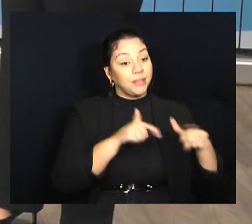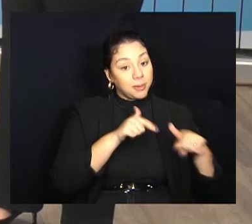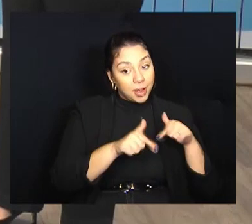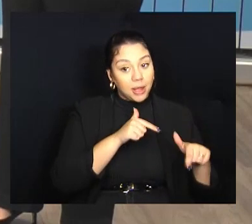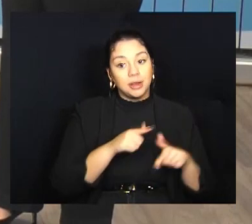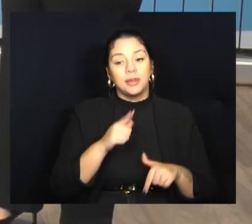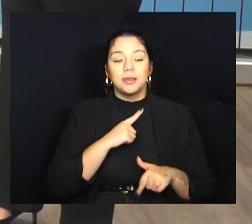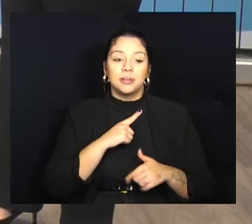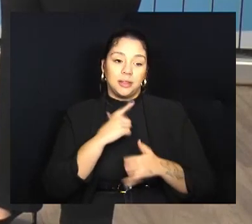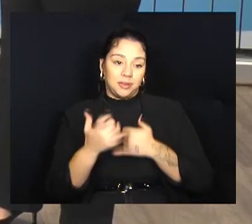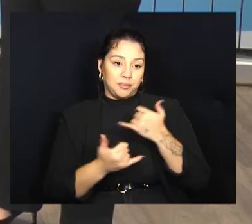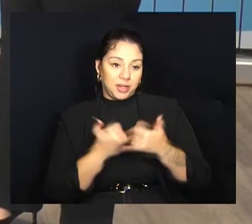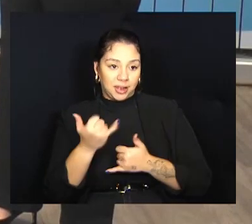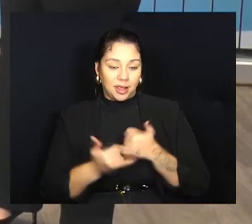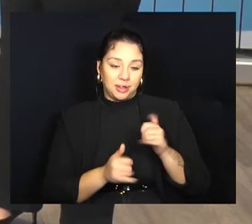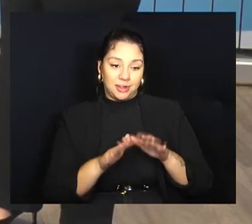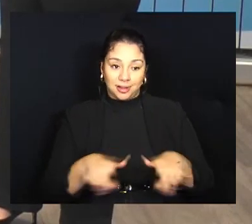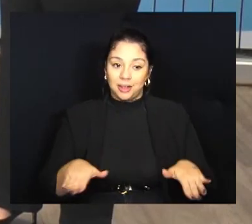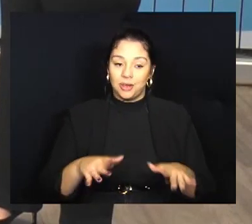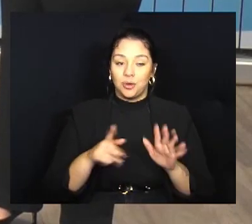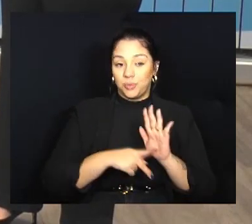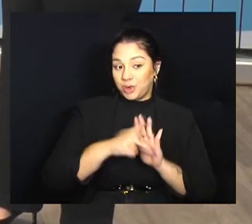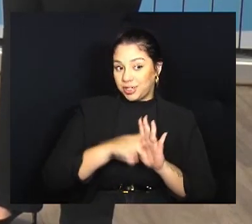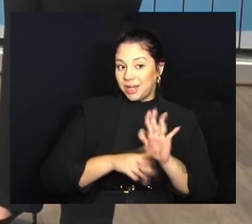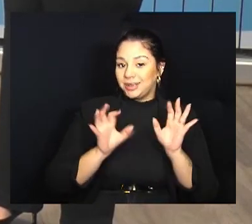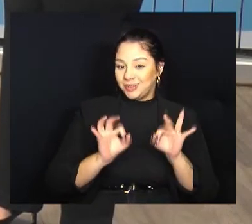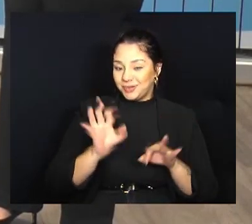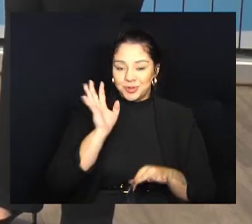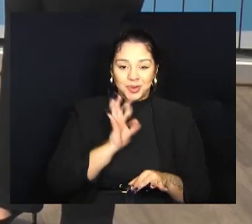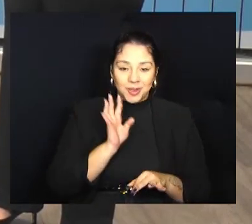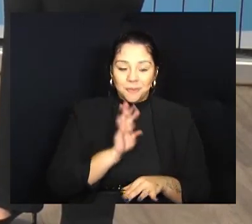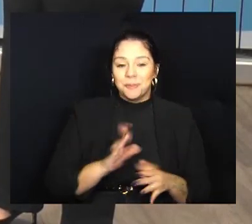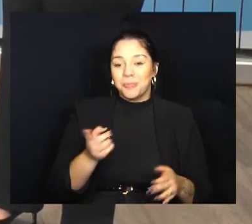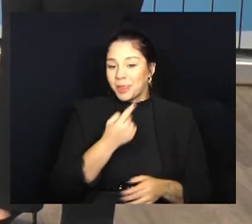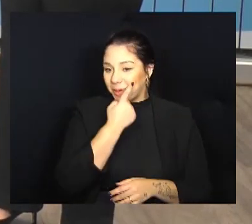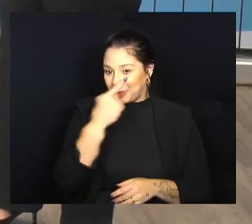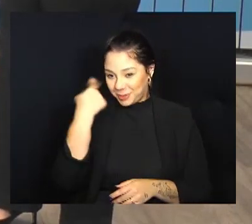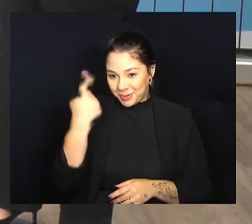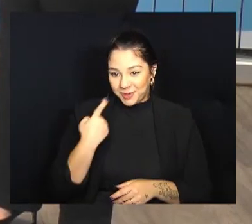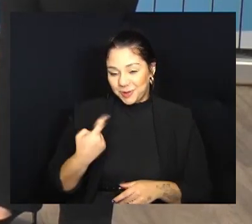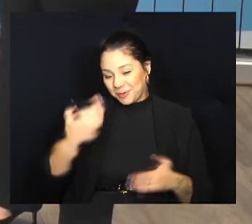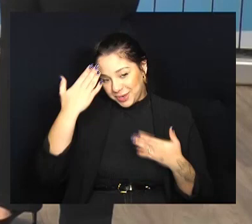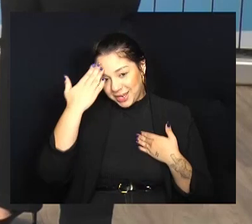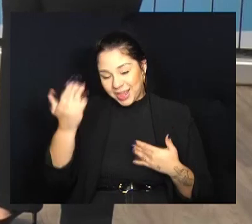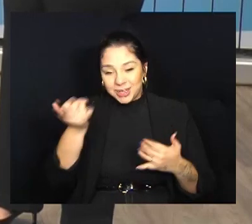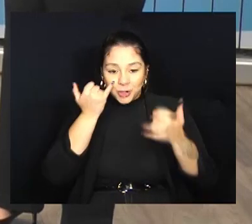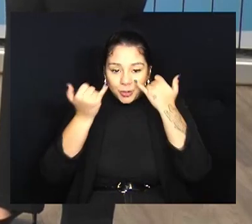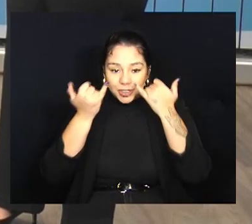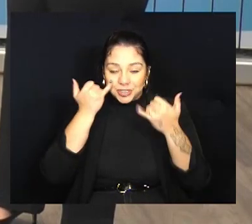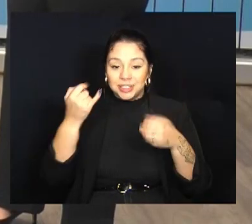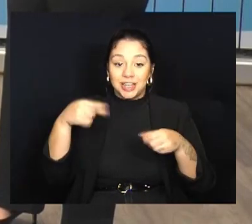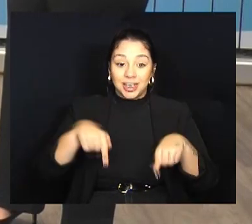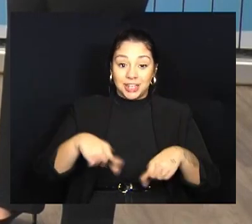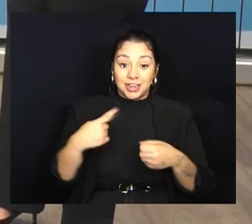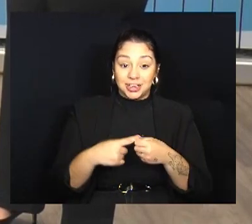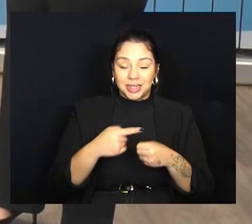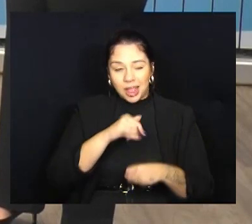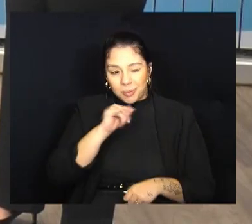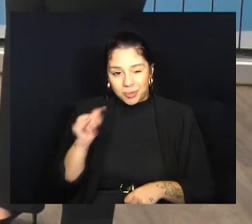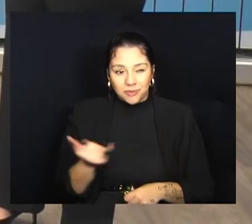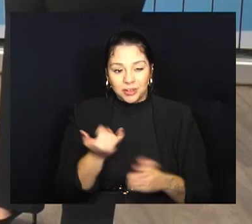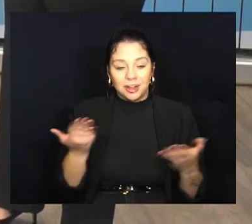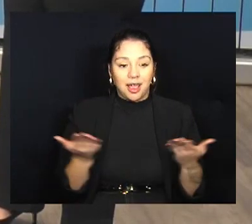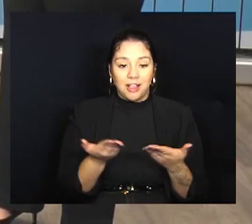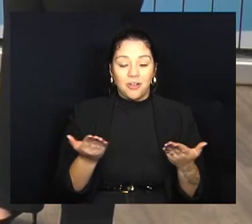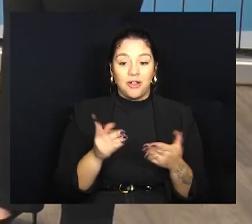com a educação, projeto muito bacana. Mirna Abreu, muito obrigado pelas notícias da Metrópole de Campinas. Já quero aproveitar sua presença aqui nos